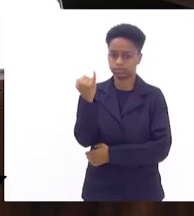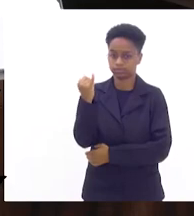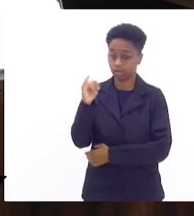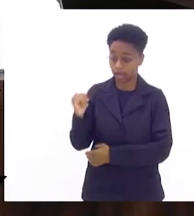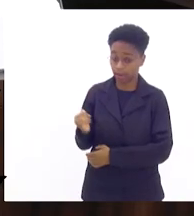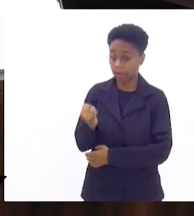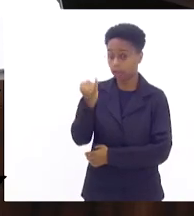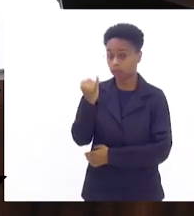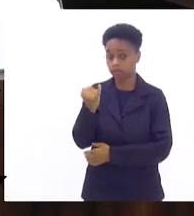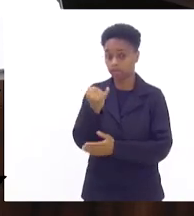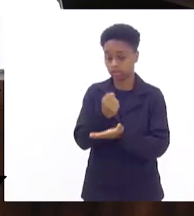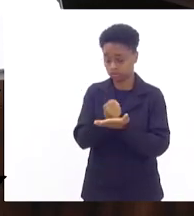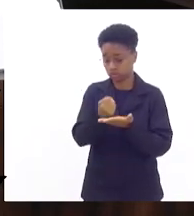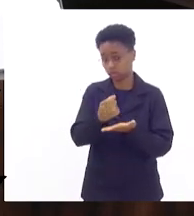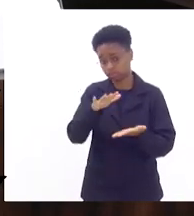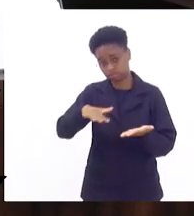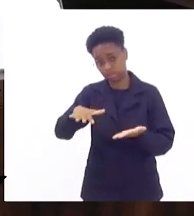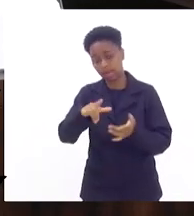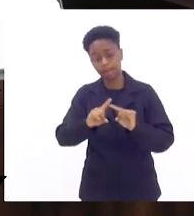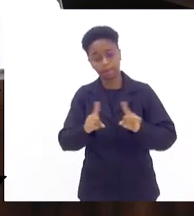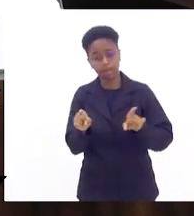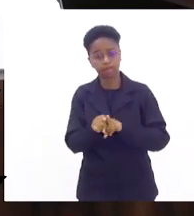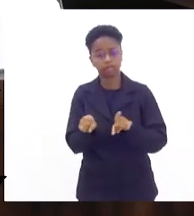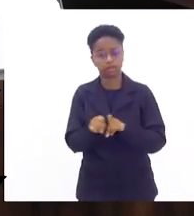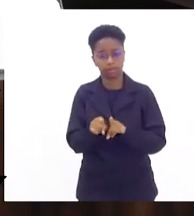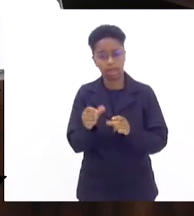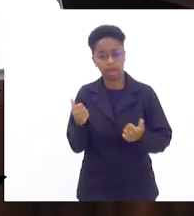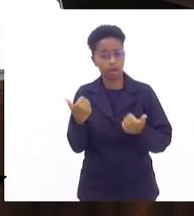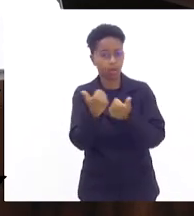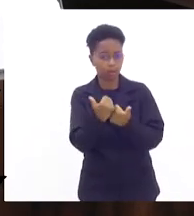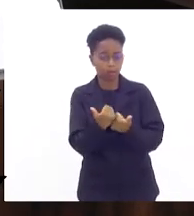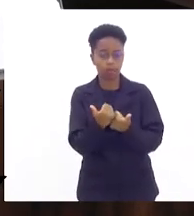para a concessão como um todo, mas também no